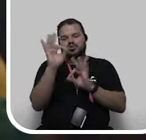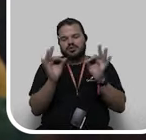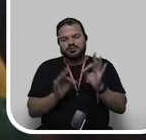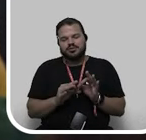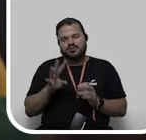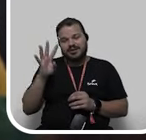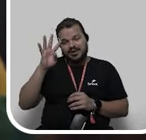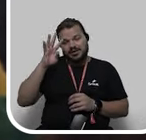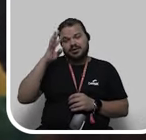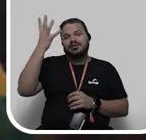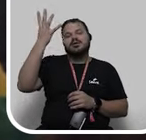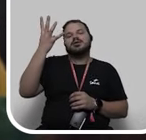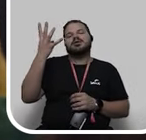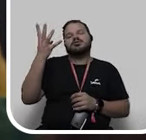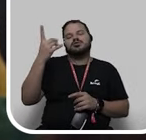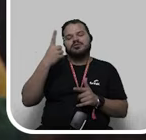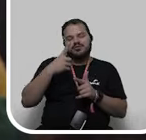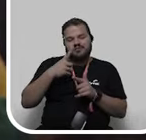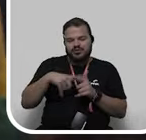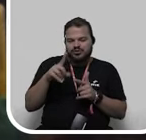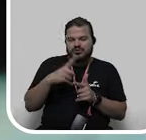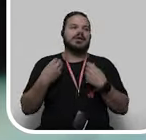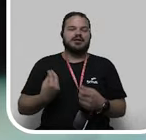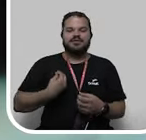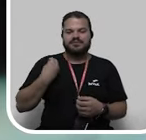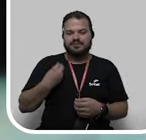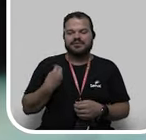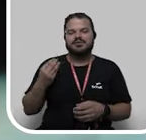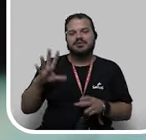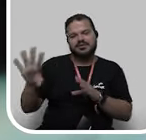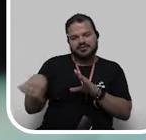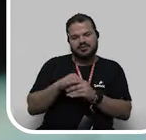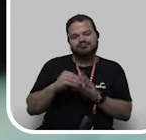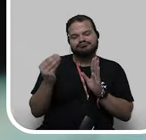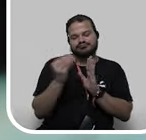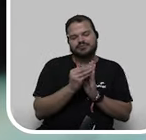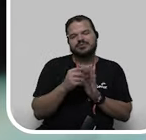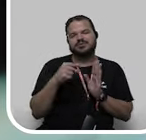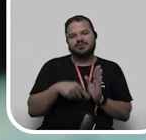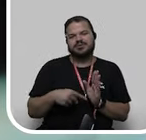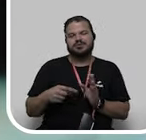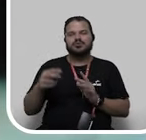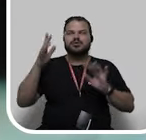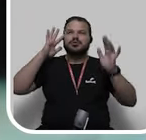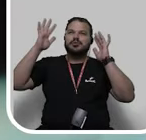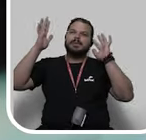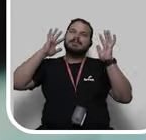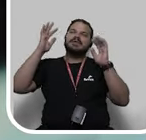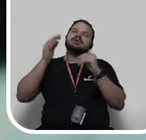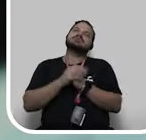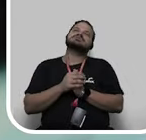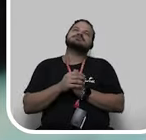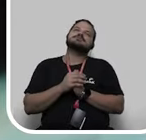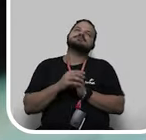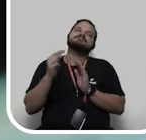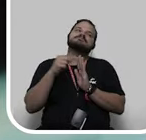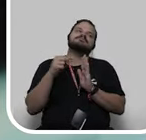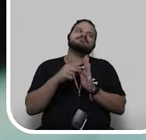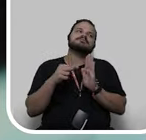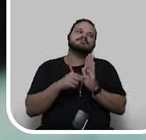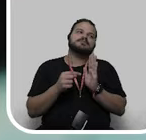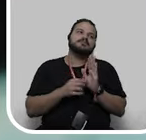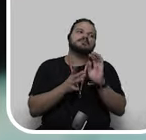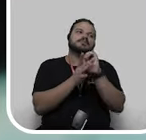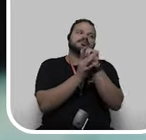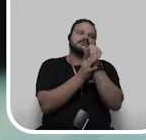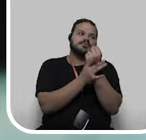resolver esses desafios que a gente observa. Então quando a gente pensa em toda a aplicabilidade da segurança e da